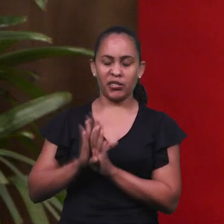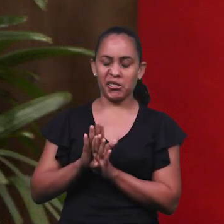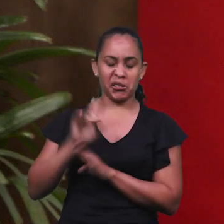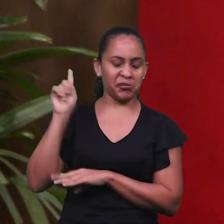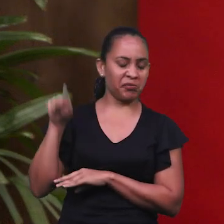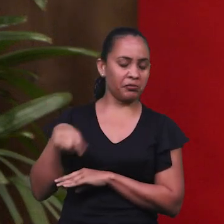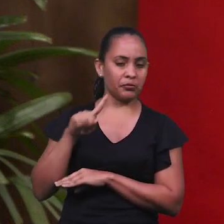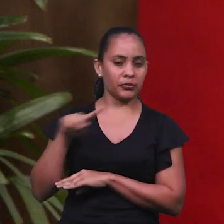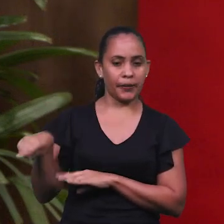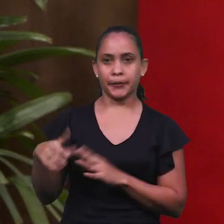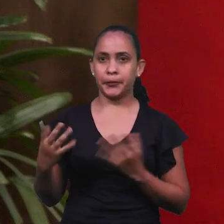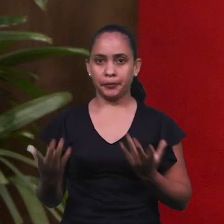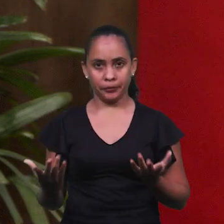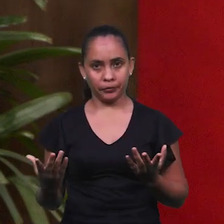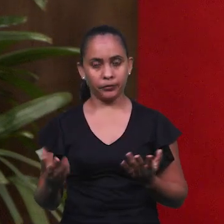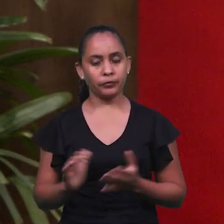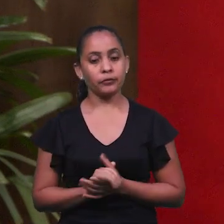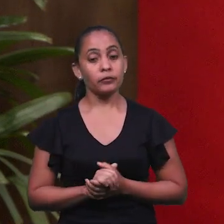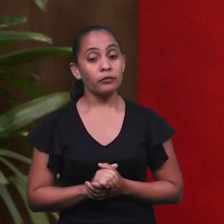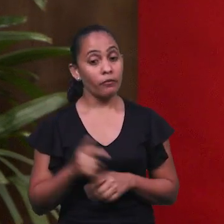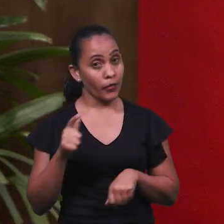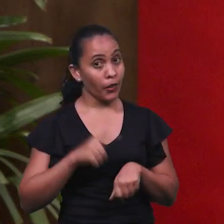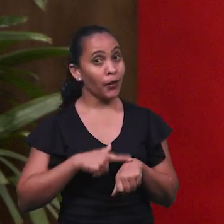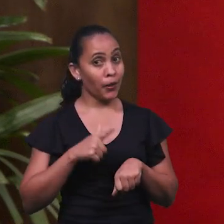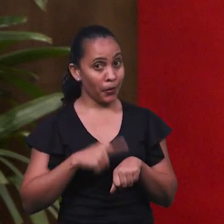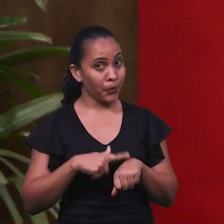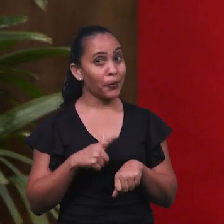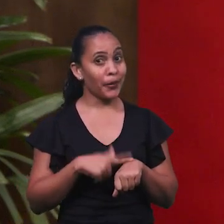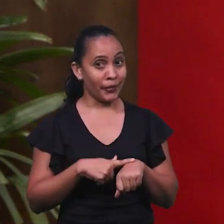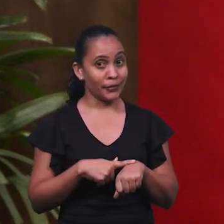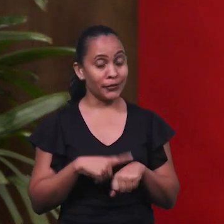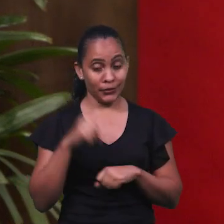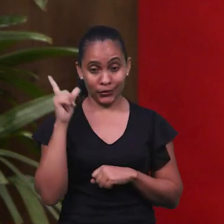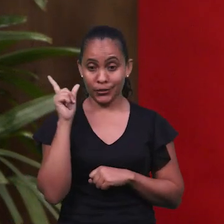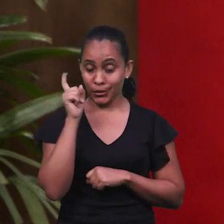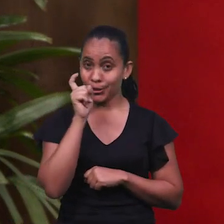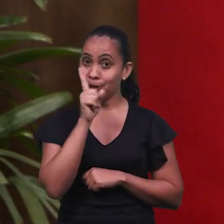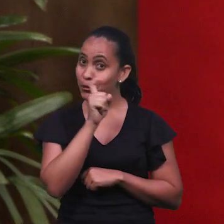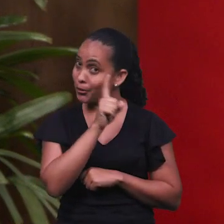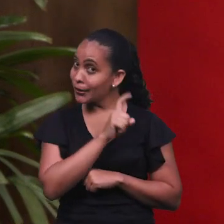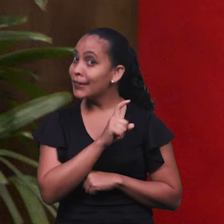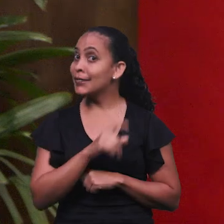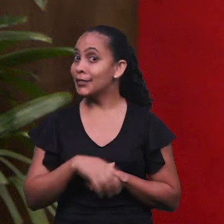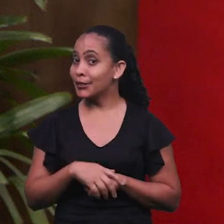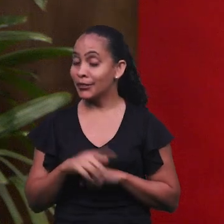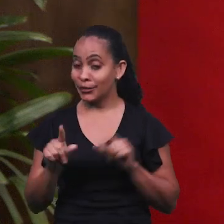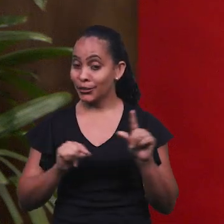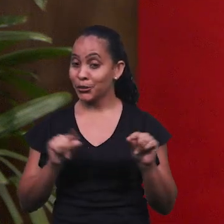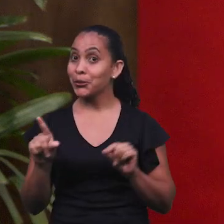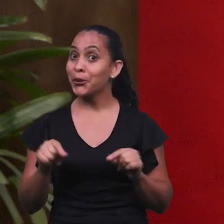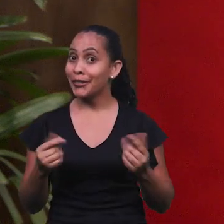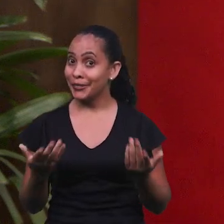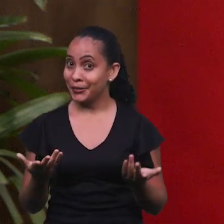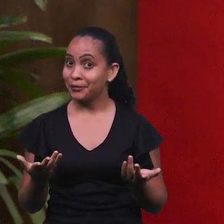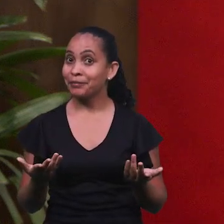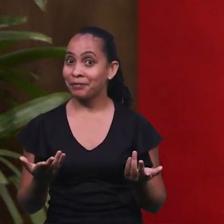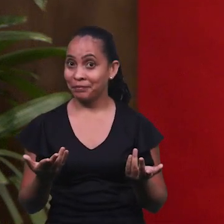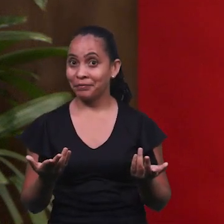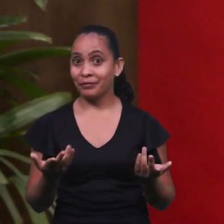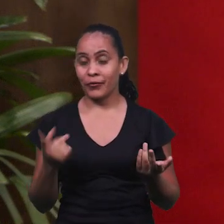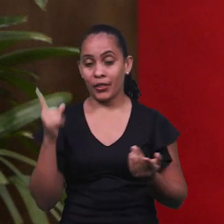fez a pergunta, né? A juventude é o momento, talvez, né, Josias, da nossa vida, do maior número de escolhas. É até